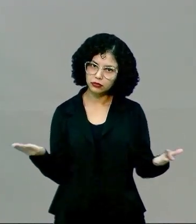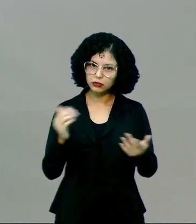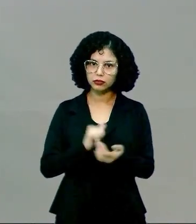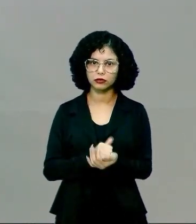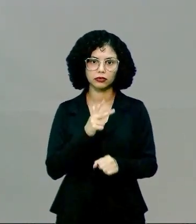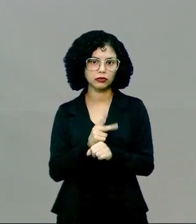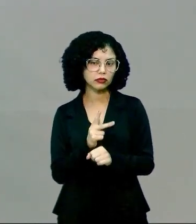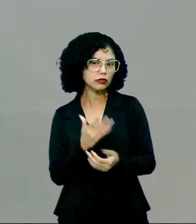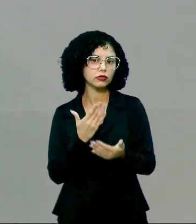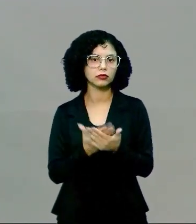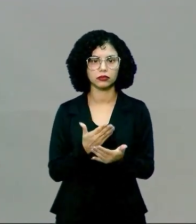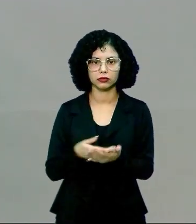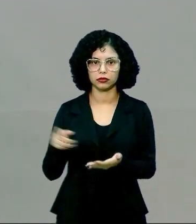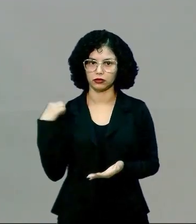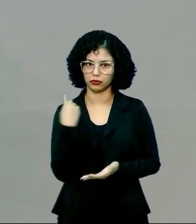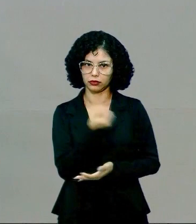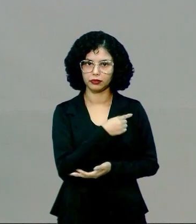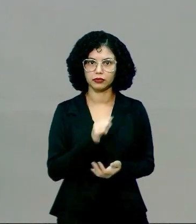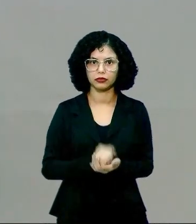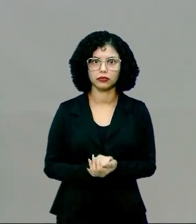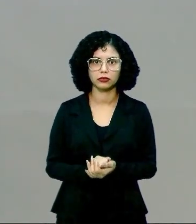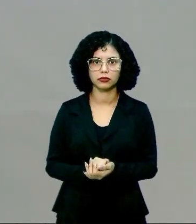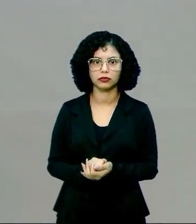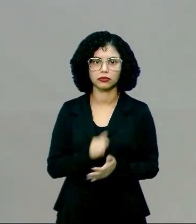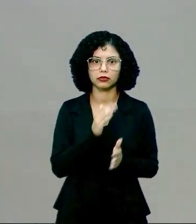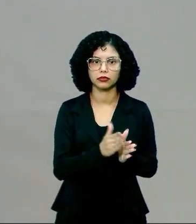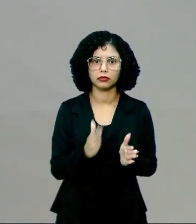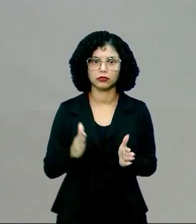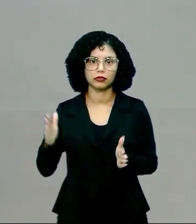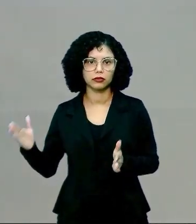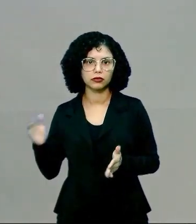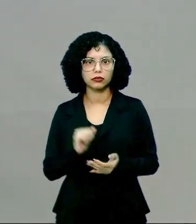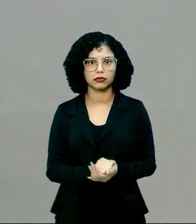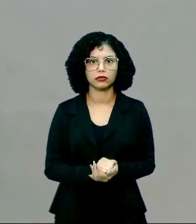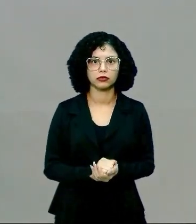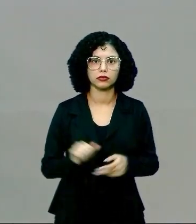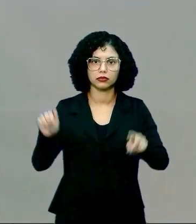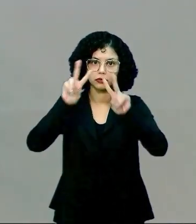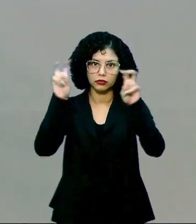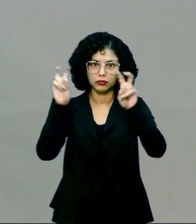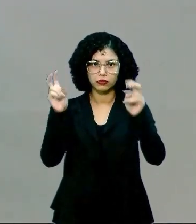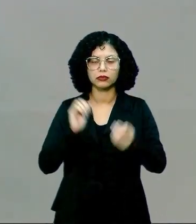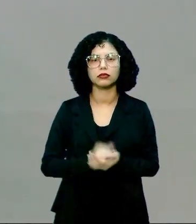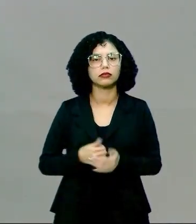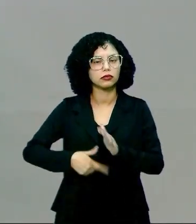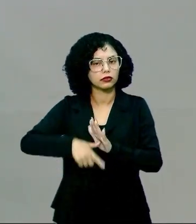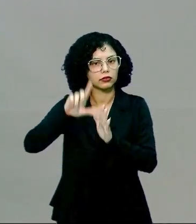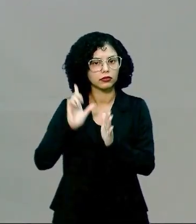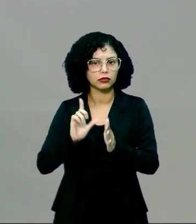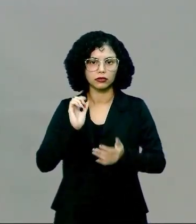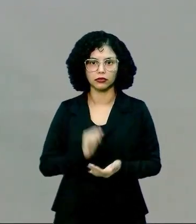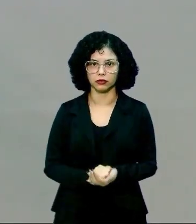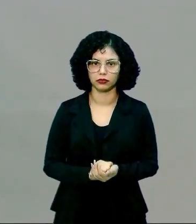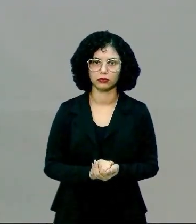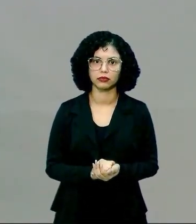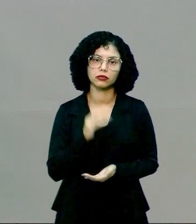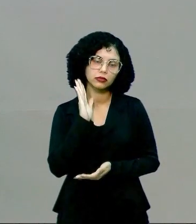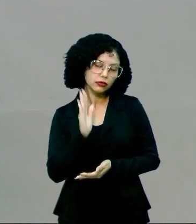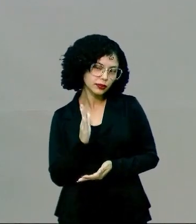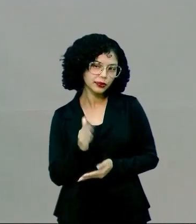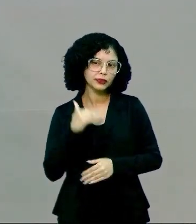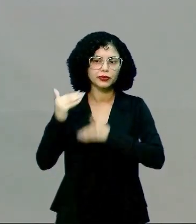nesta videoaula, nós iremos dar sequência a uma temática anteriormente